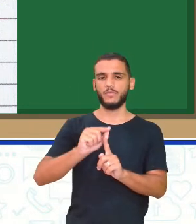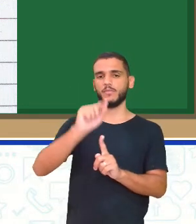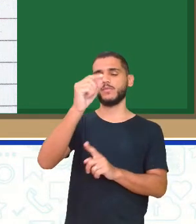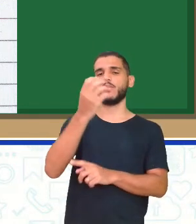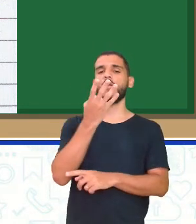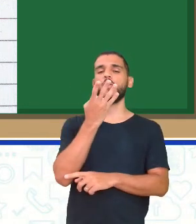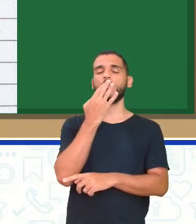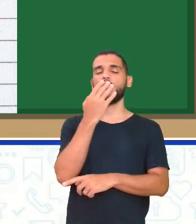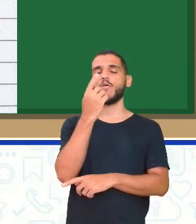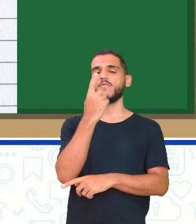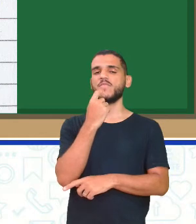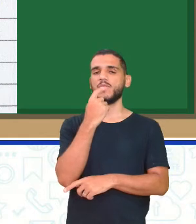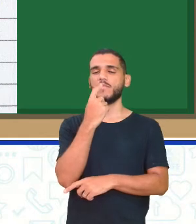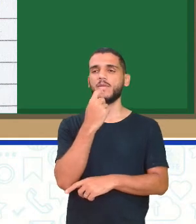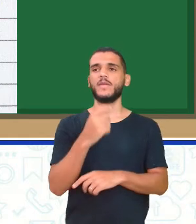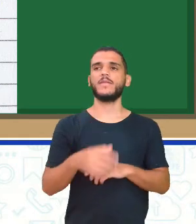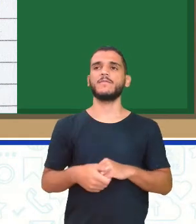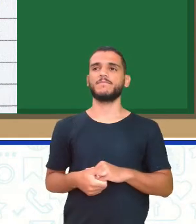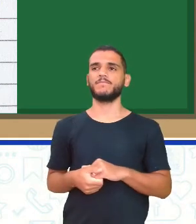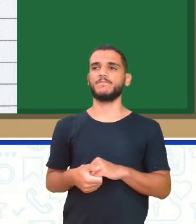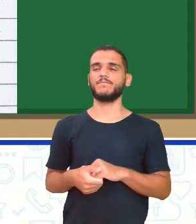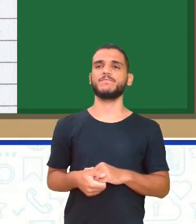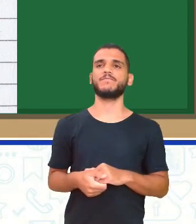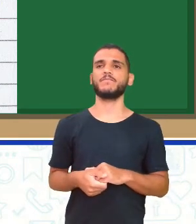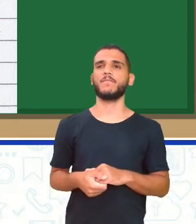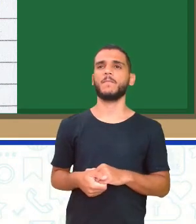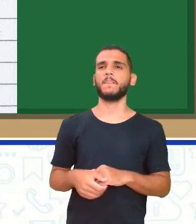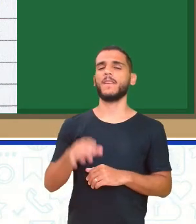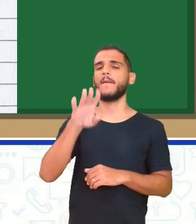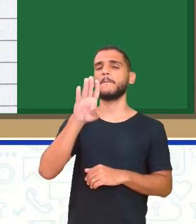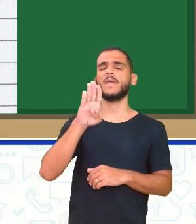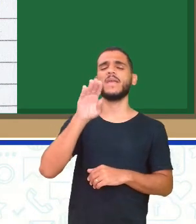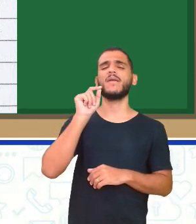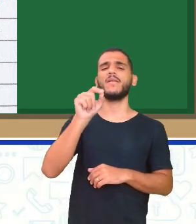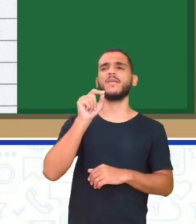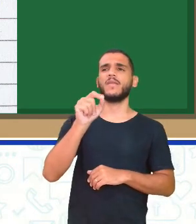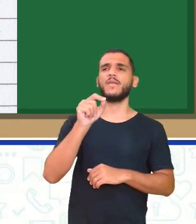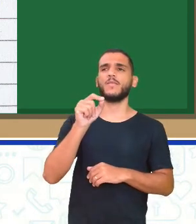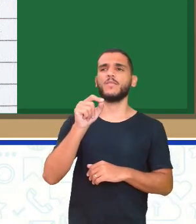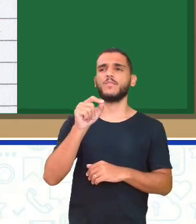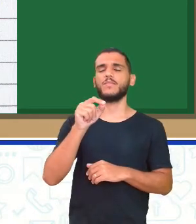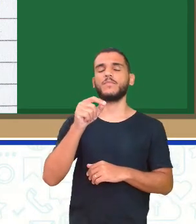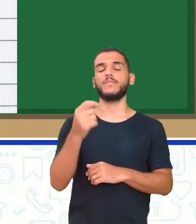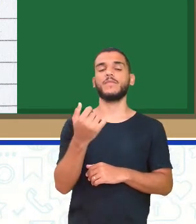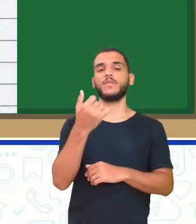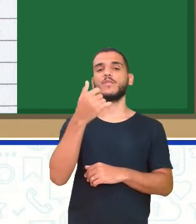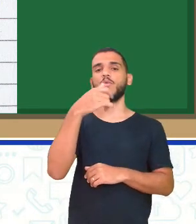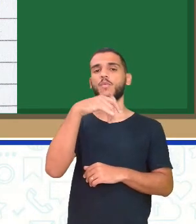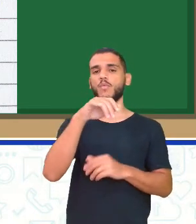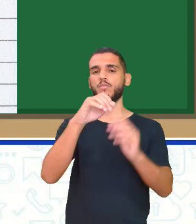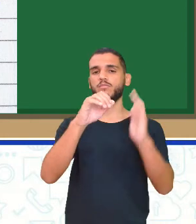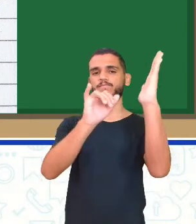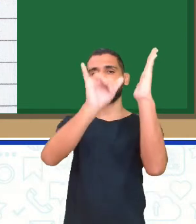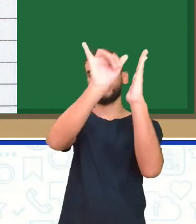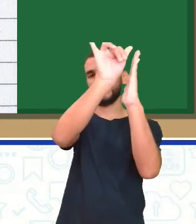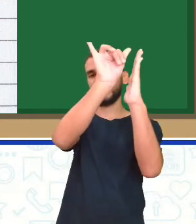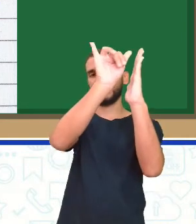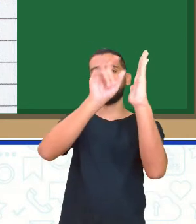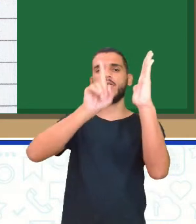e chega ao B. Tá? Quem é o B? B, no Y, ele está no